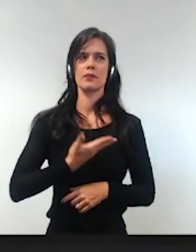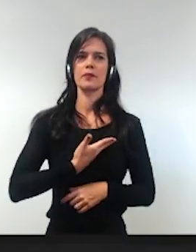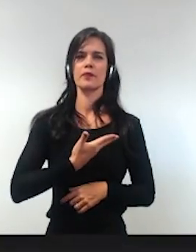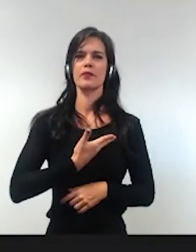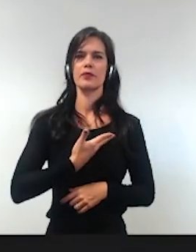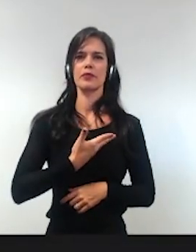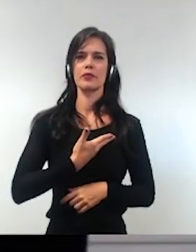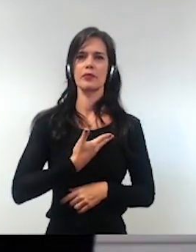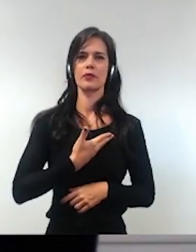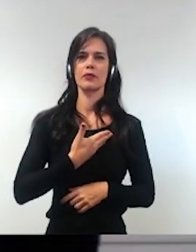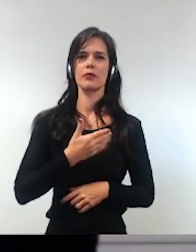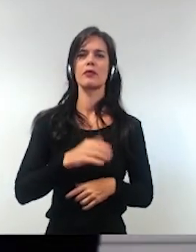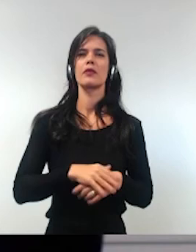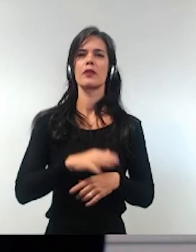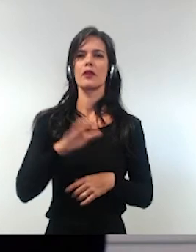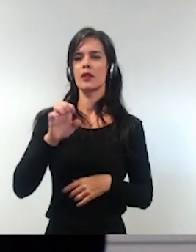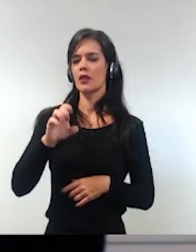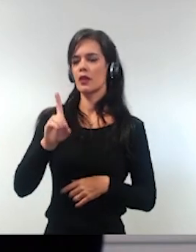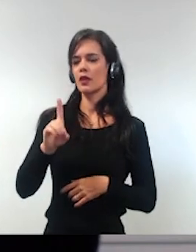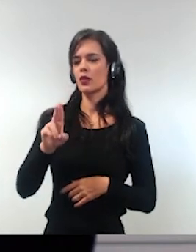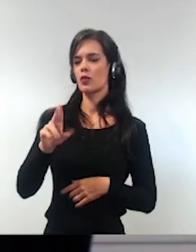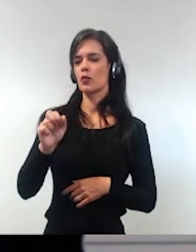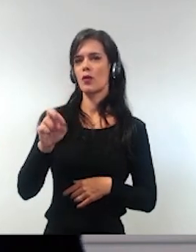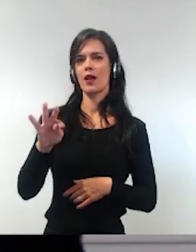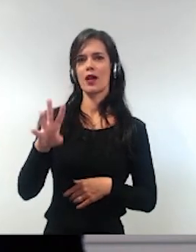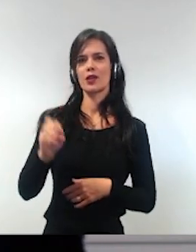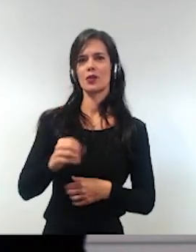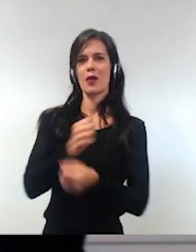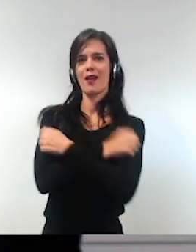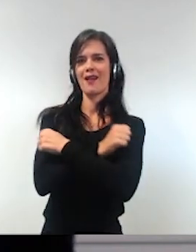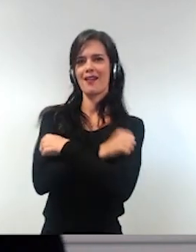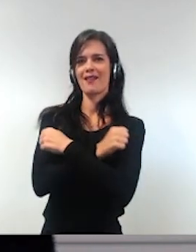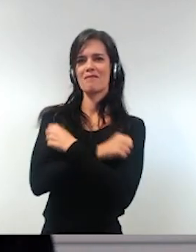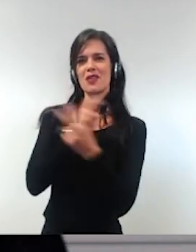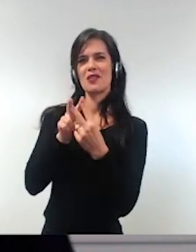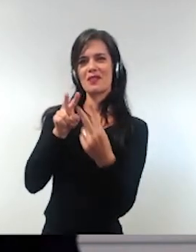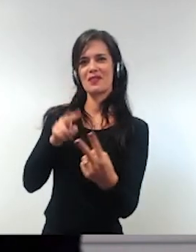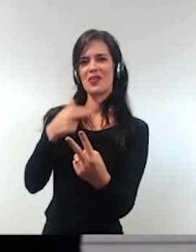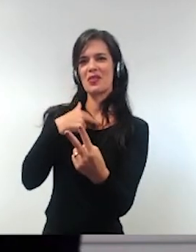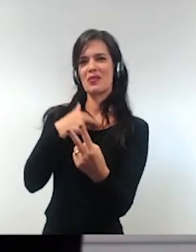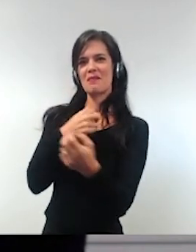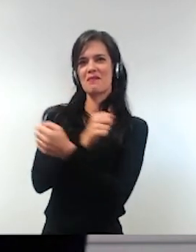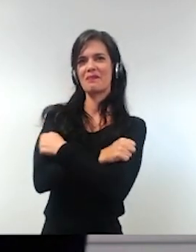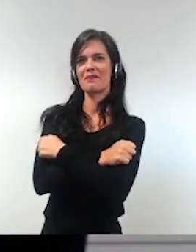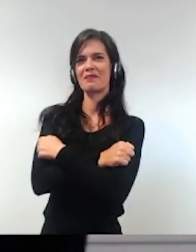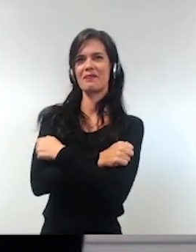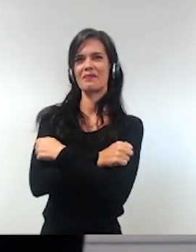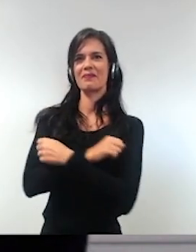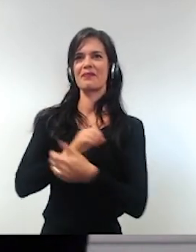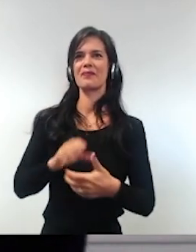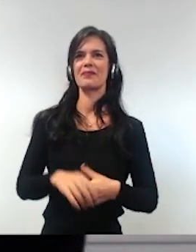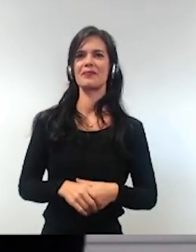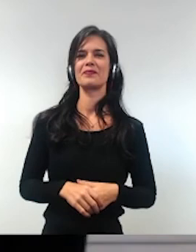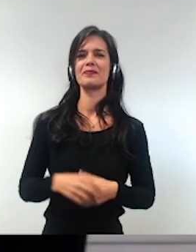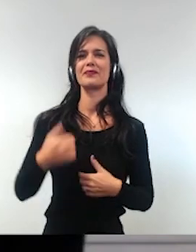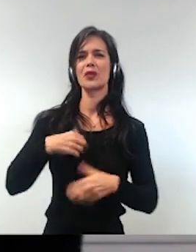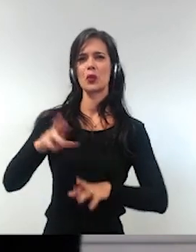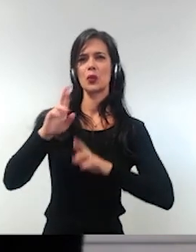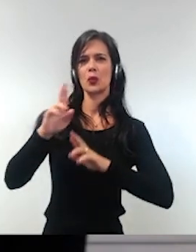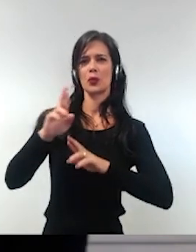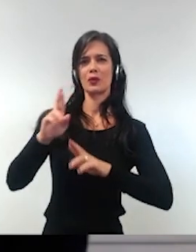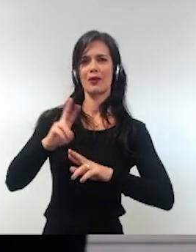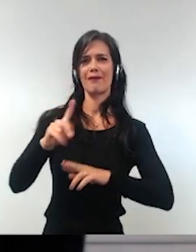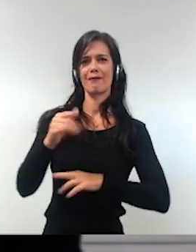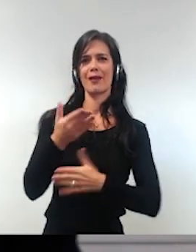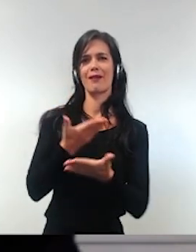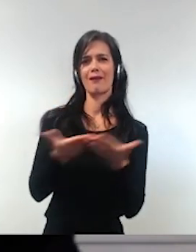desembargador Eduardo Pugliese, eu deixo um abraço virtual, porque não podemos nem mais nos abraçar, e espero que tudo isso